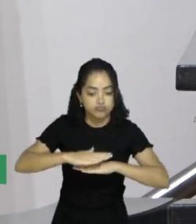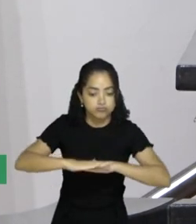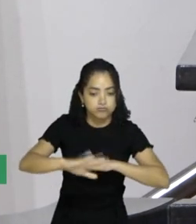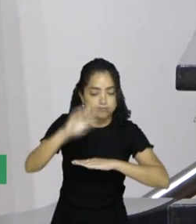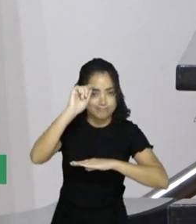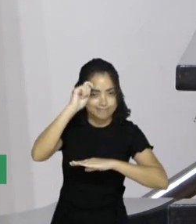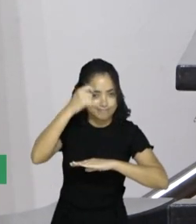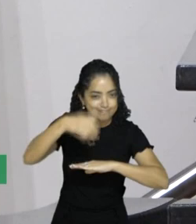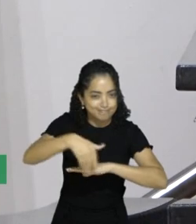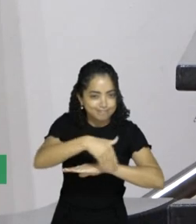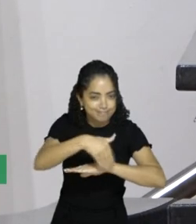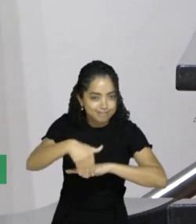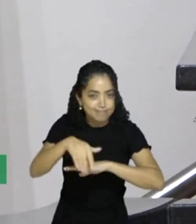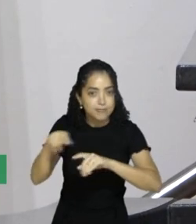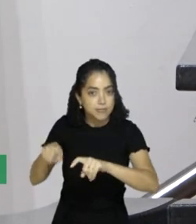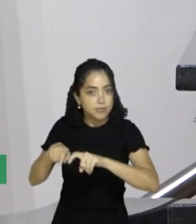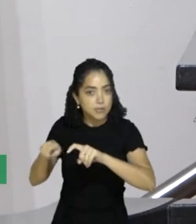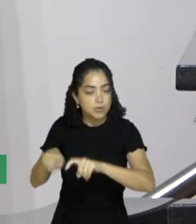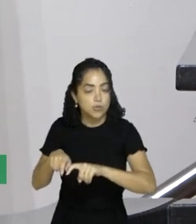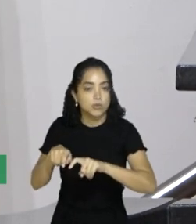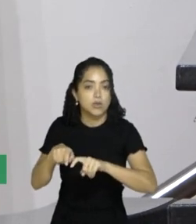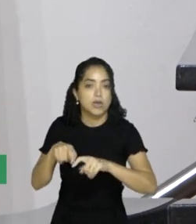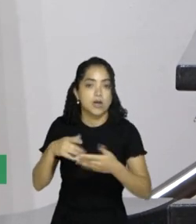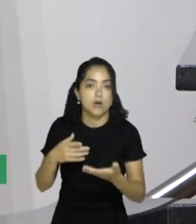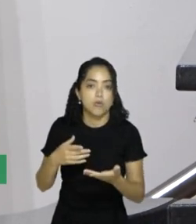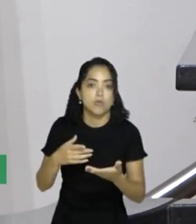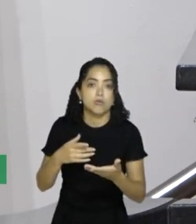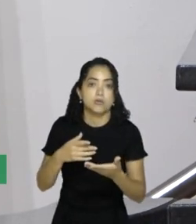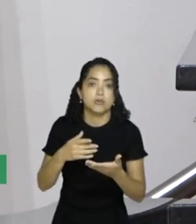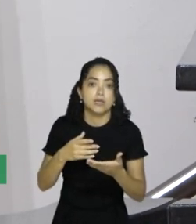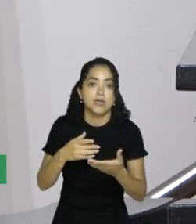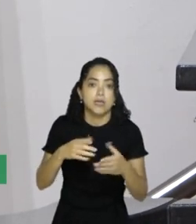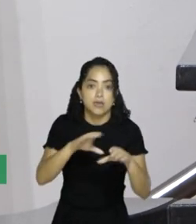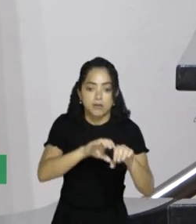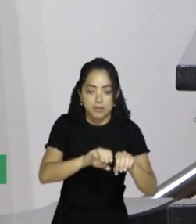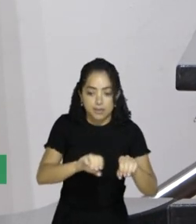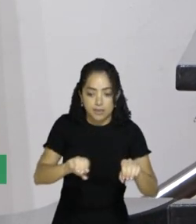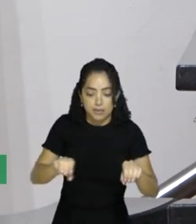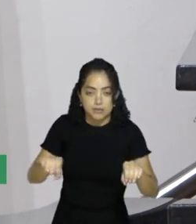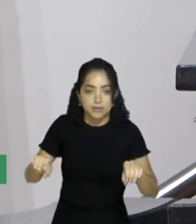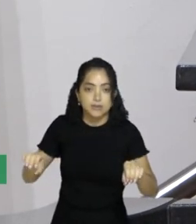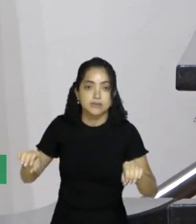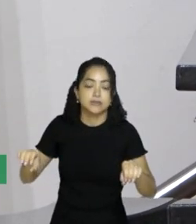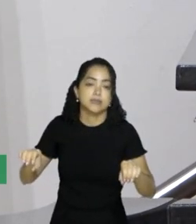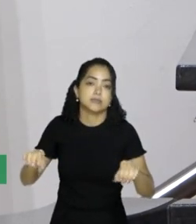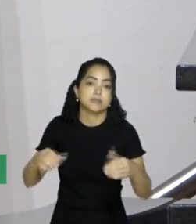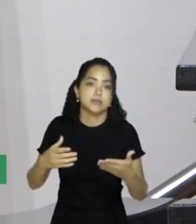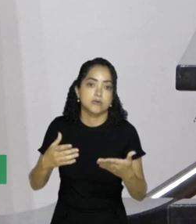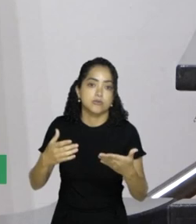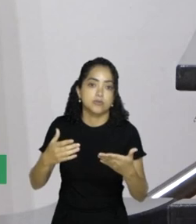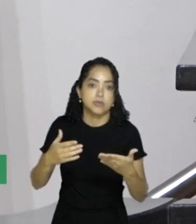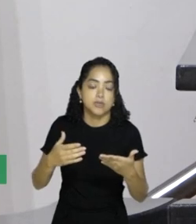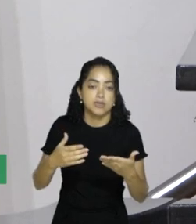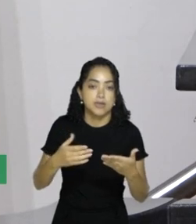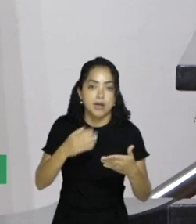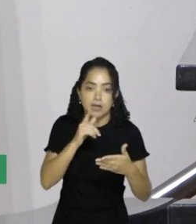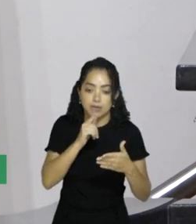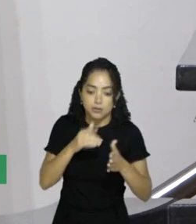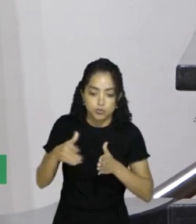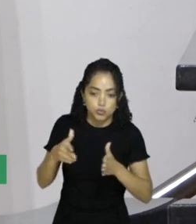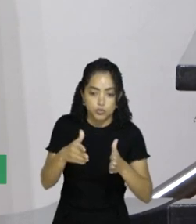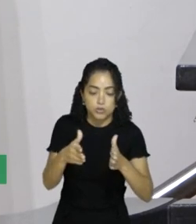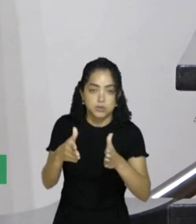asfalto Rural a temos canalização do trecho que estava a céu aberto do Rio Xaxim